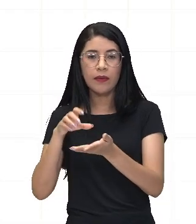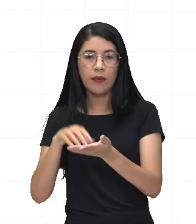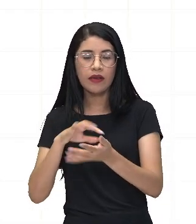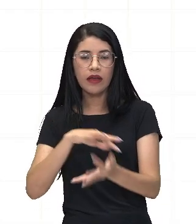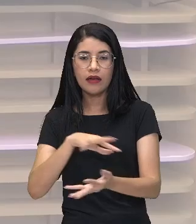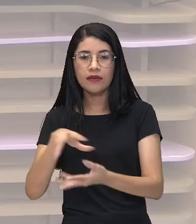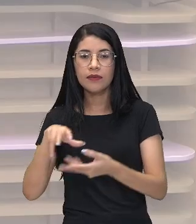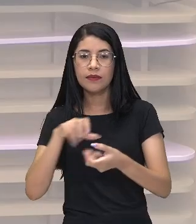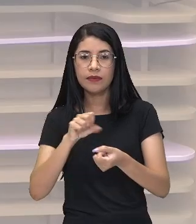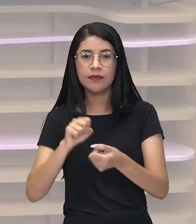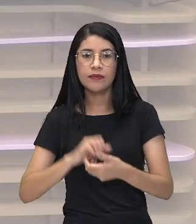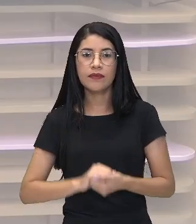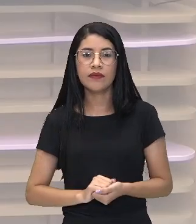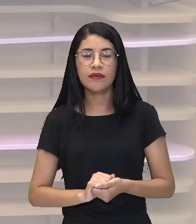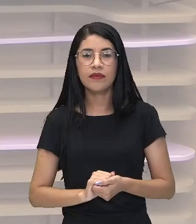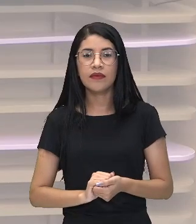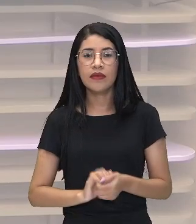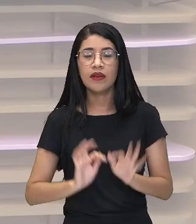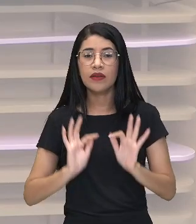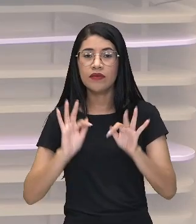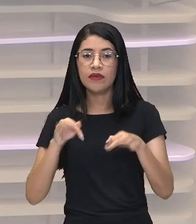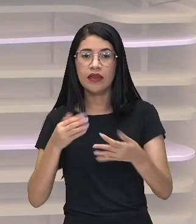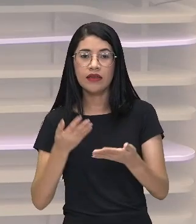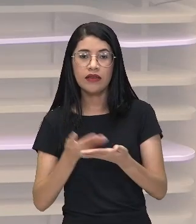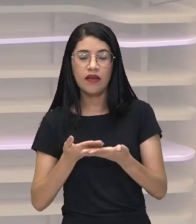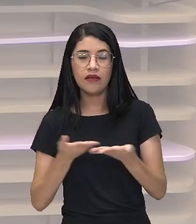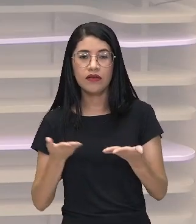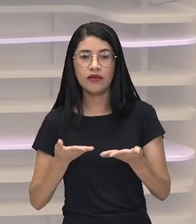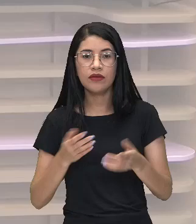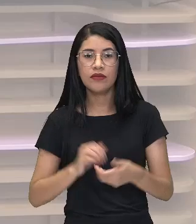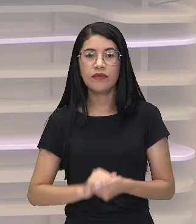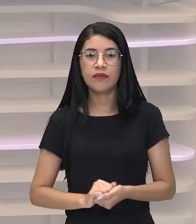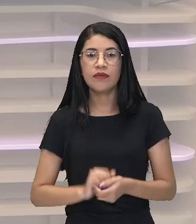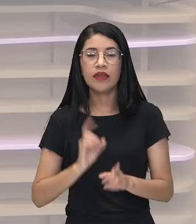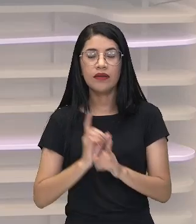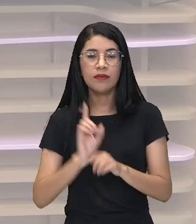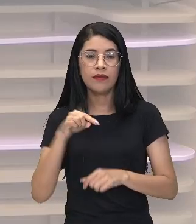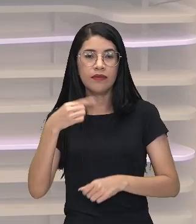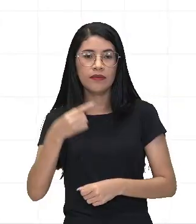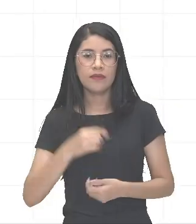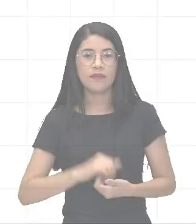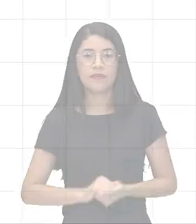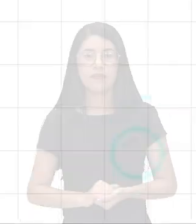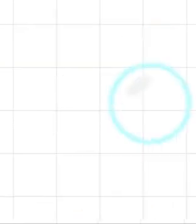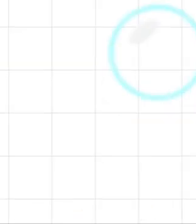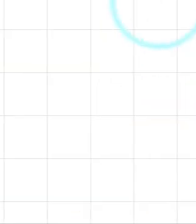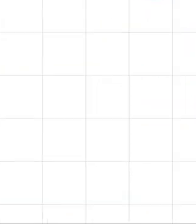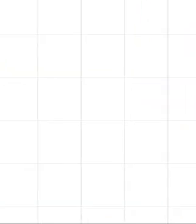uso sustentável. E assim finalizamos a nossa aula e nos vemos numa próxima.